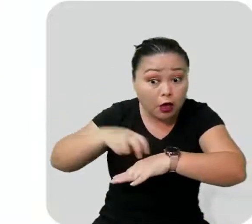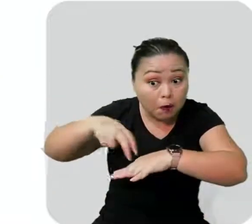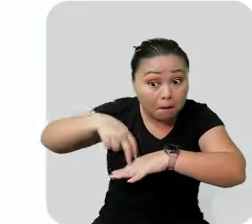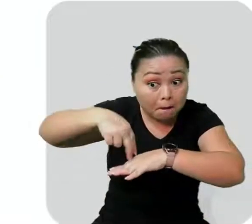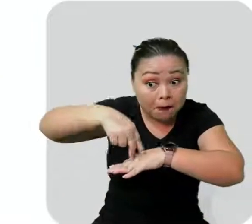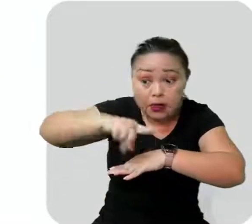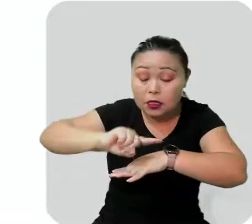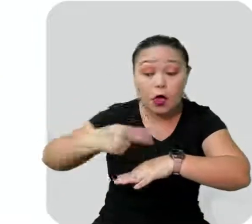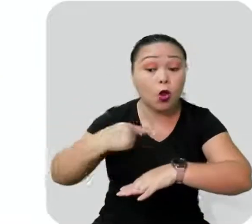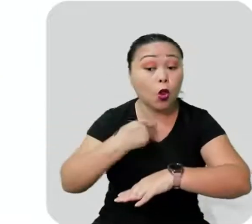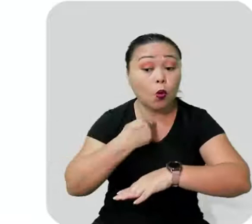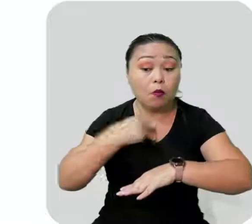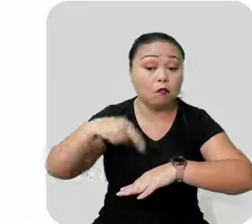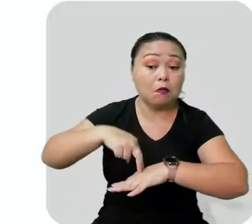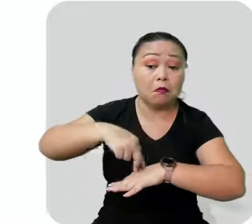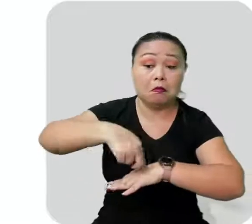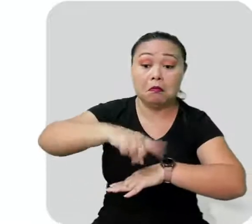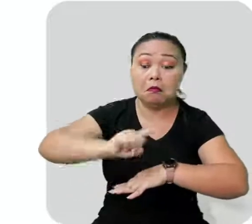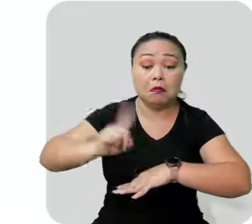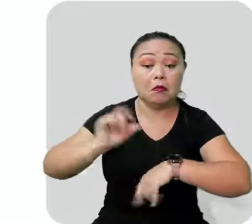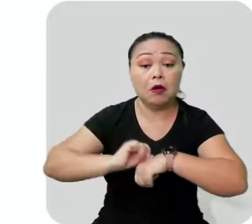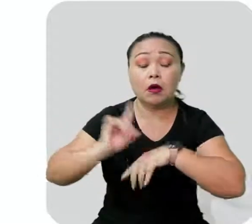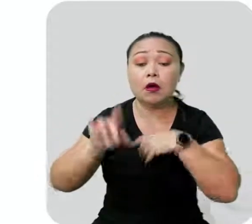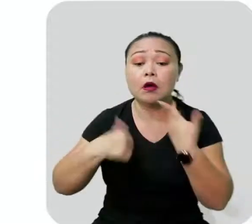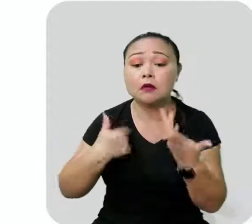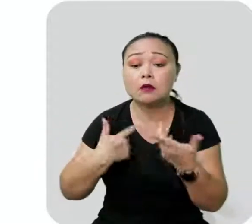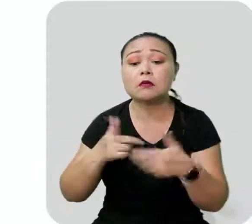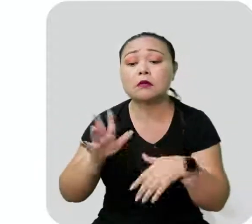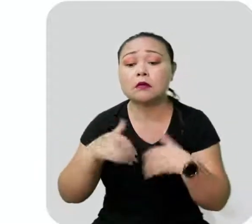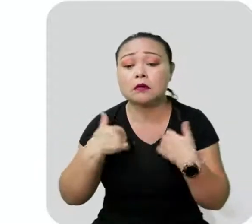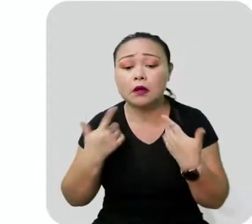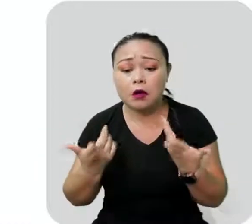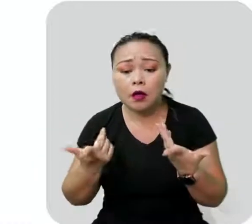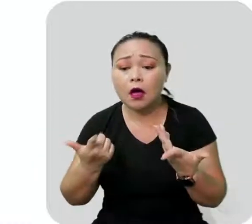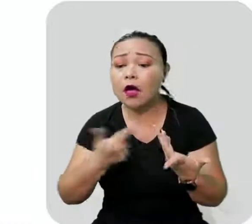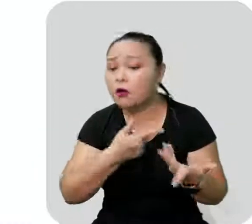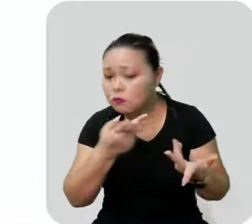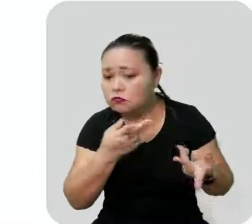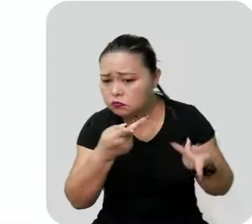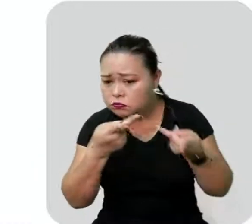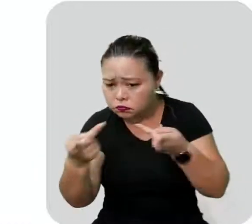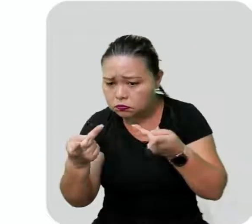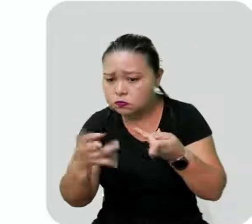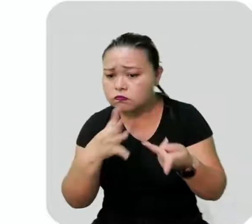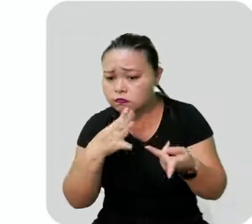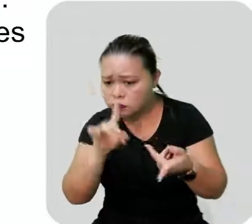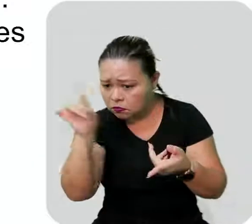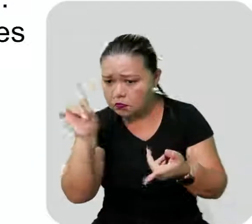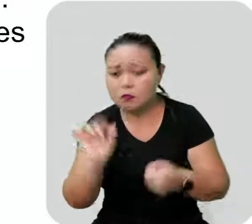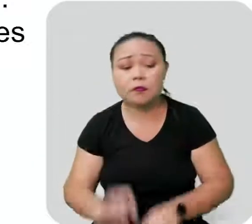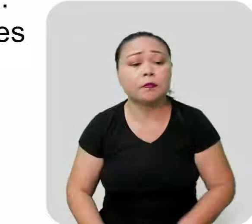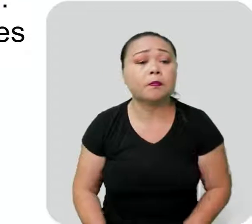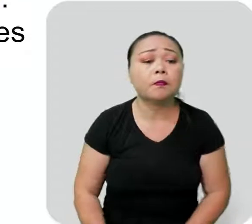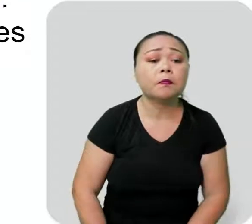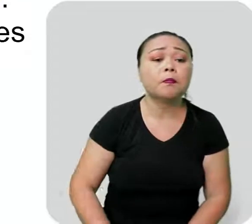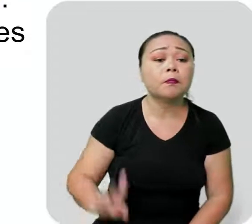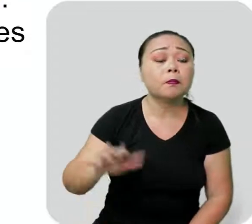tem todo canal de irrigação Nossa aconselho você a conhecer Machu Picchu temos